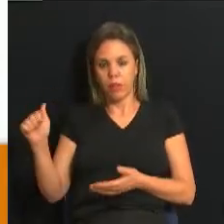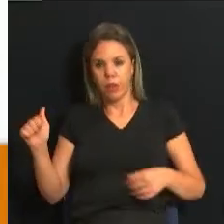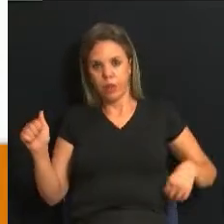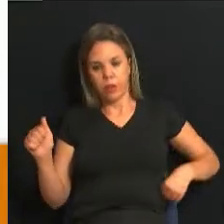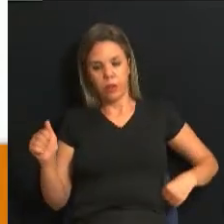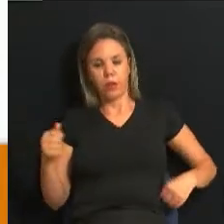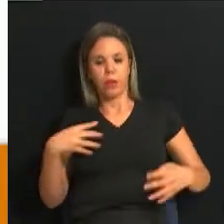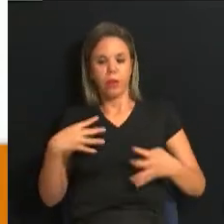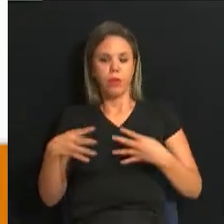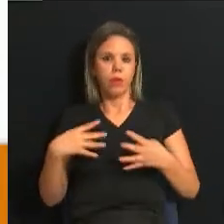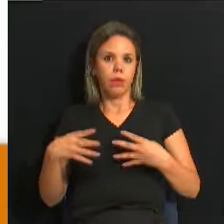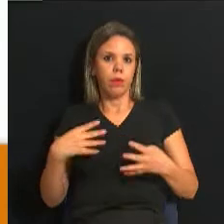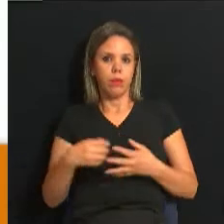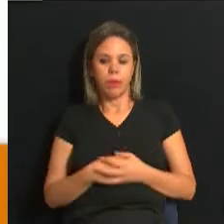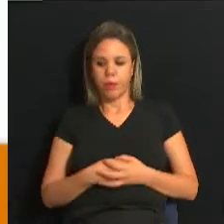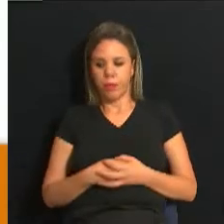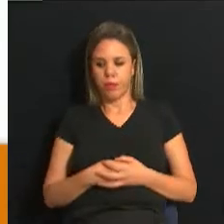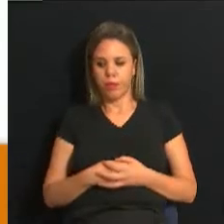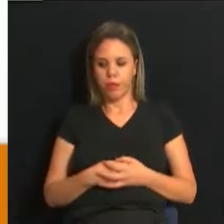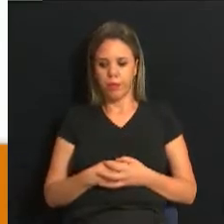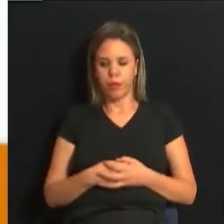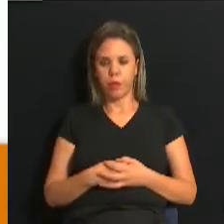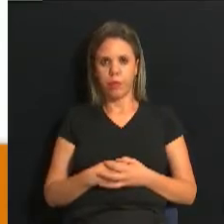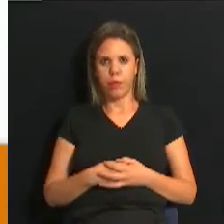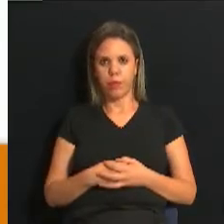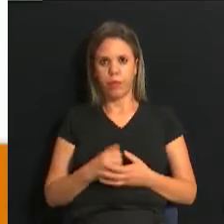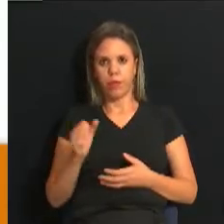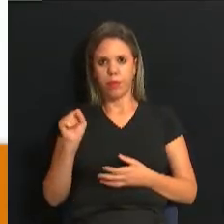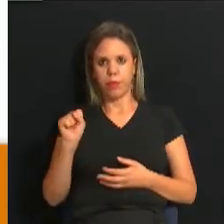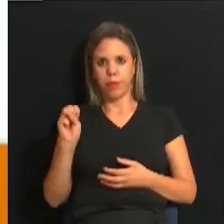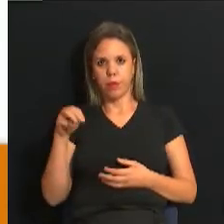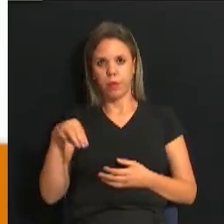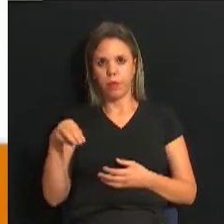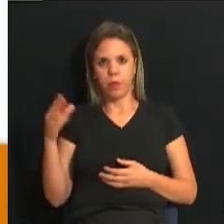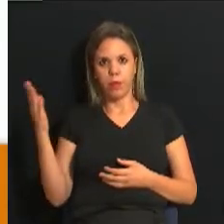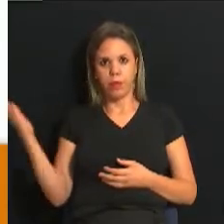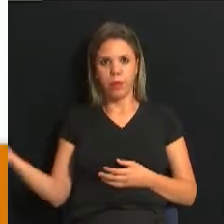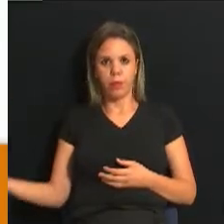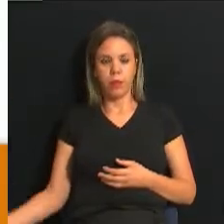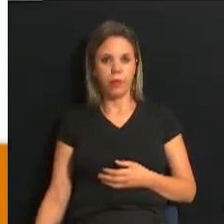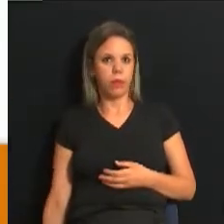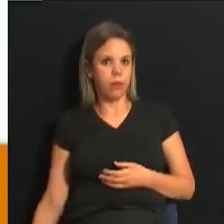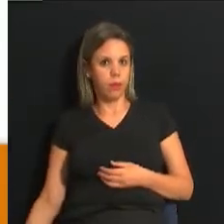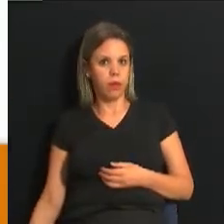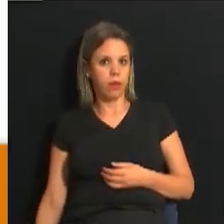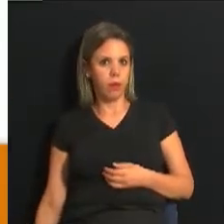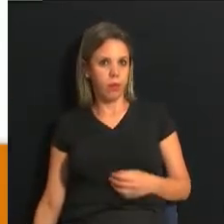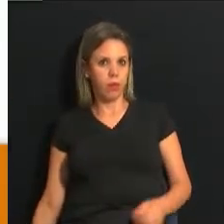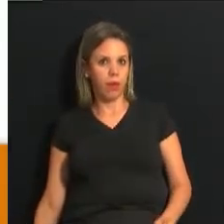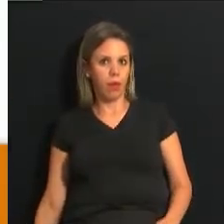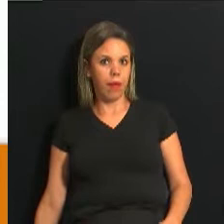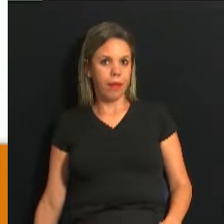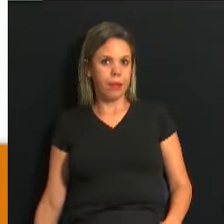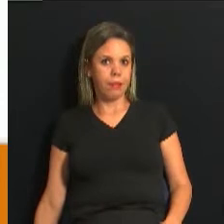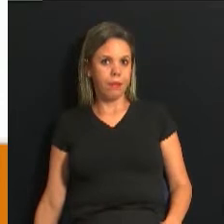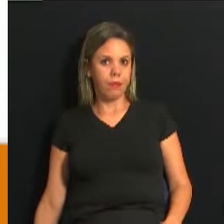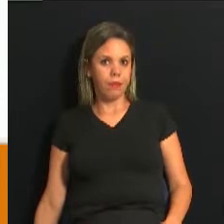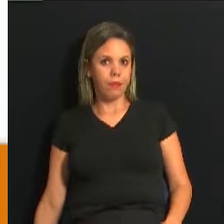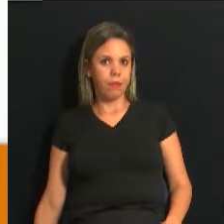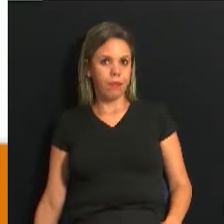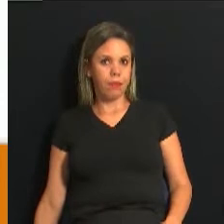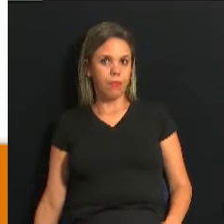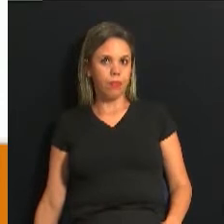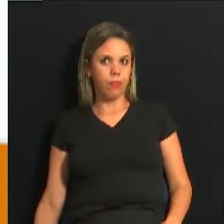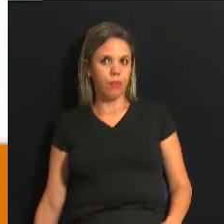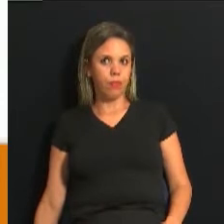Cássio Raposo do Amaral, da Vila São Martim e do Parque Santa Bárbara. Na região sul, do Parque Figueira, Orozimbo